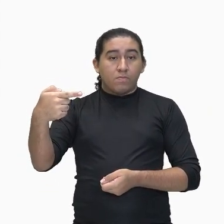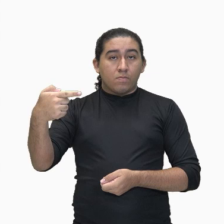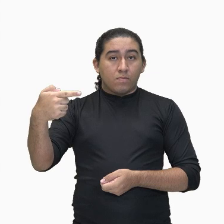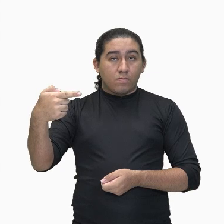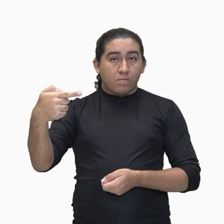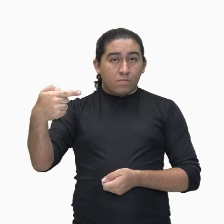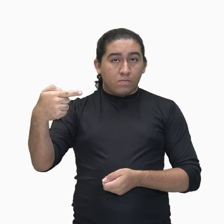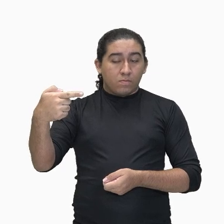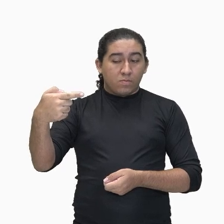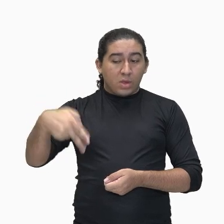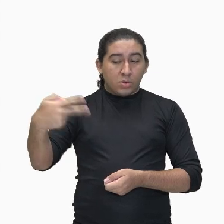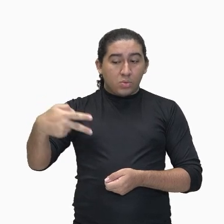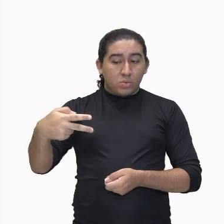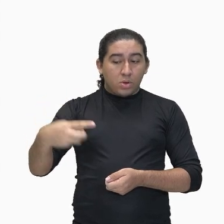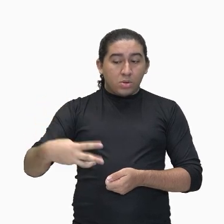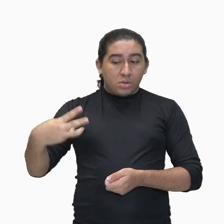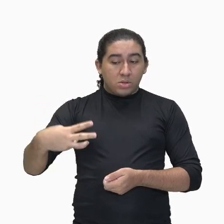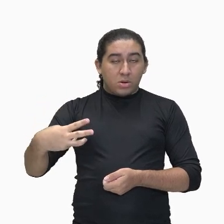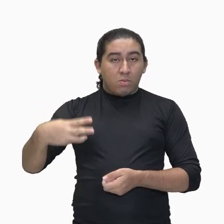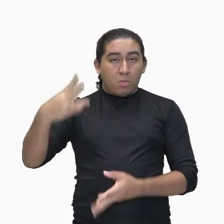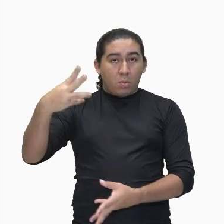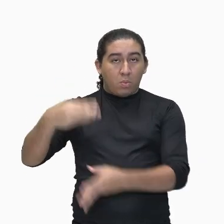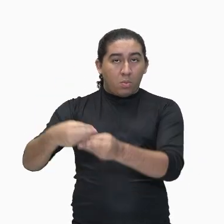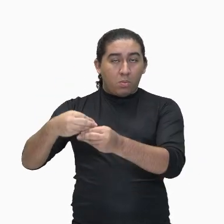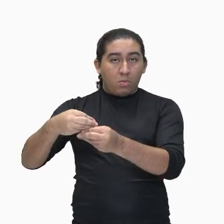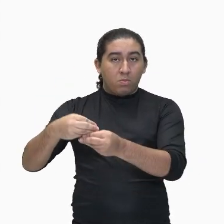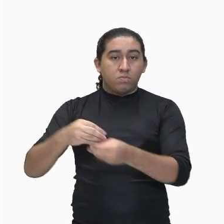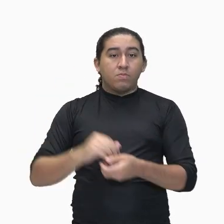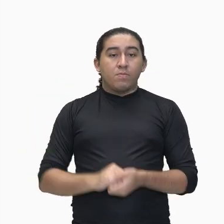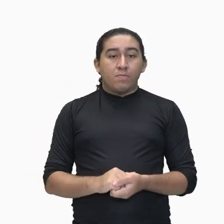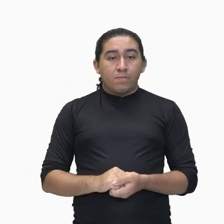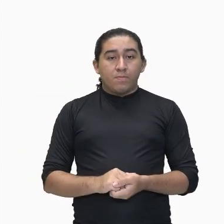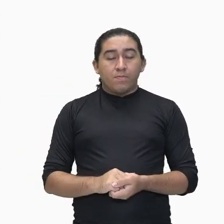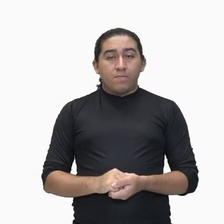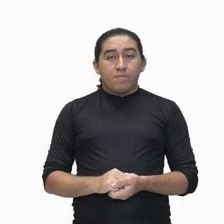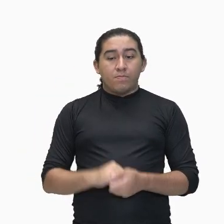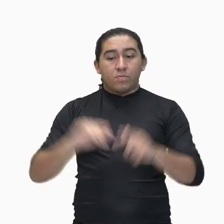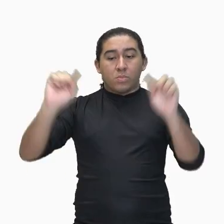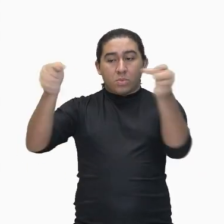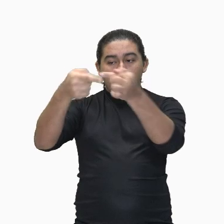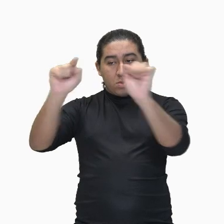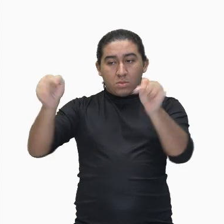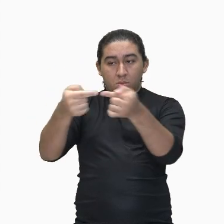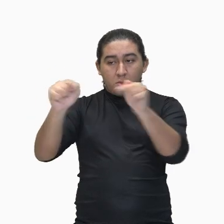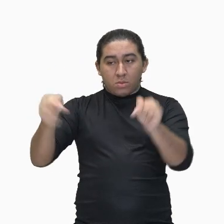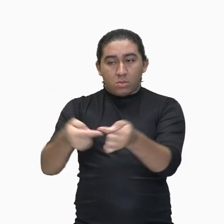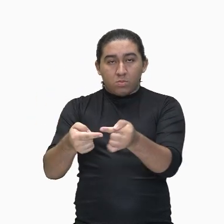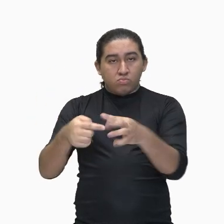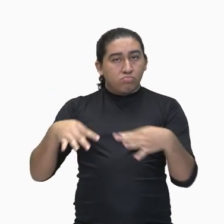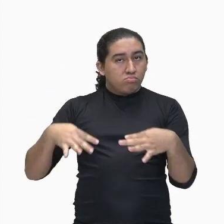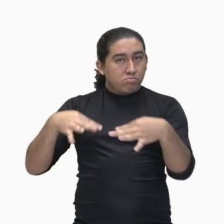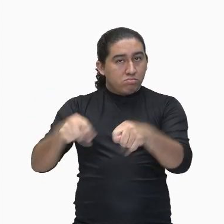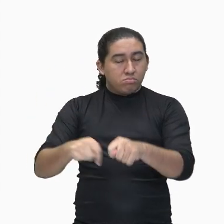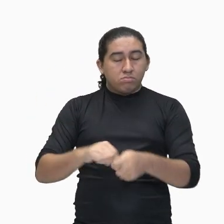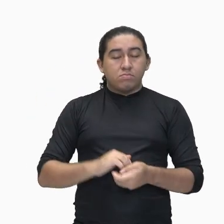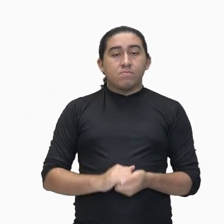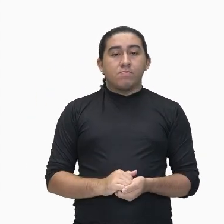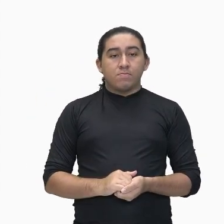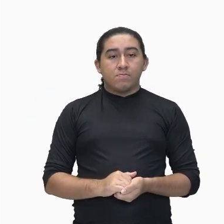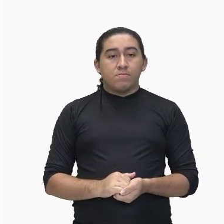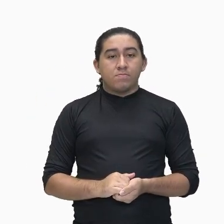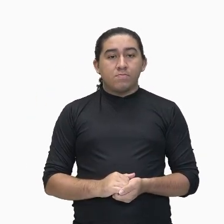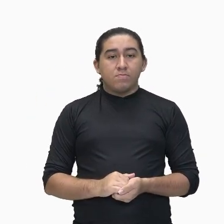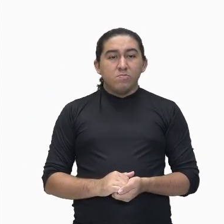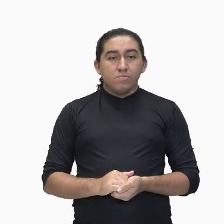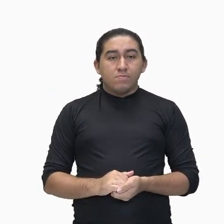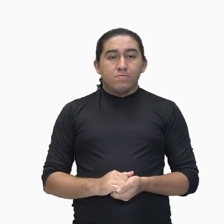com a segunda e com a terceira na conclusão. Ela vai bater com a primeira ideia de que todos os homens são mortais.